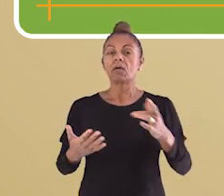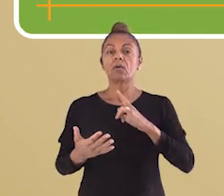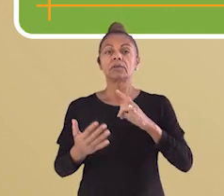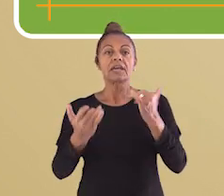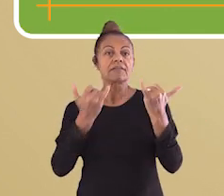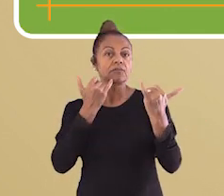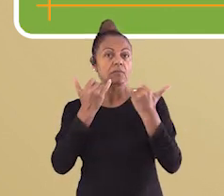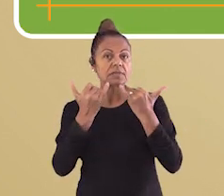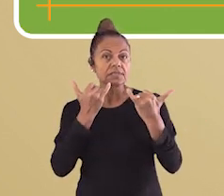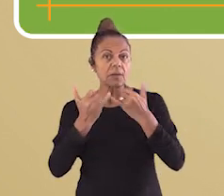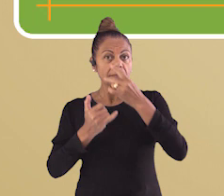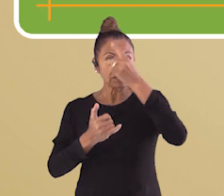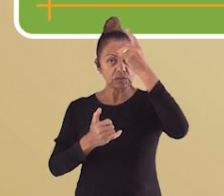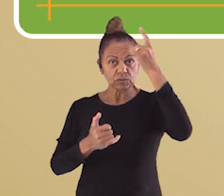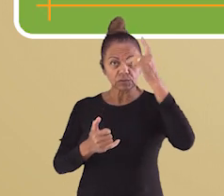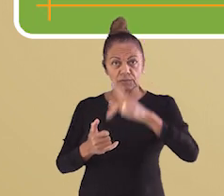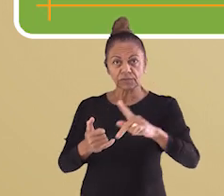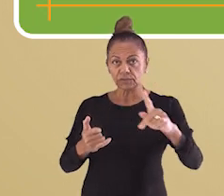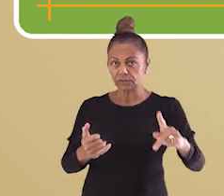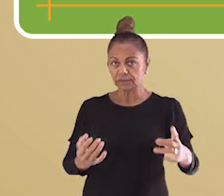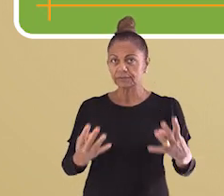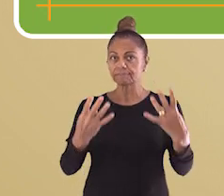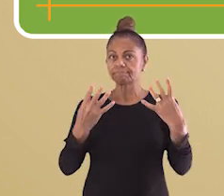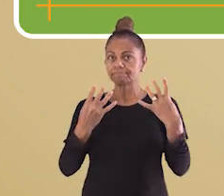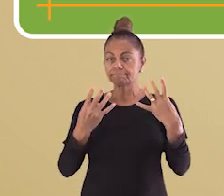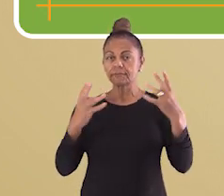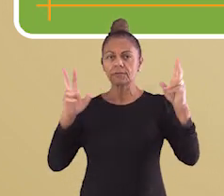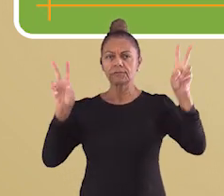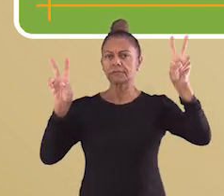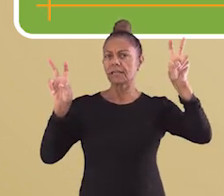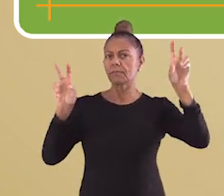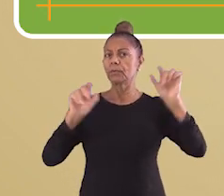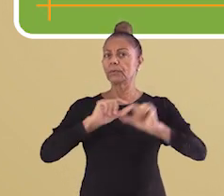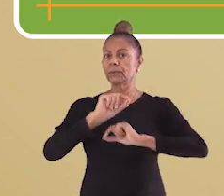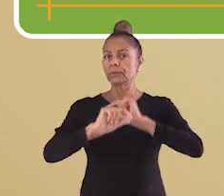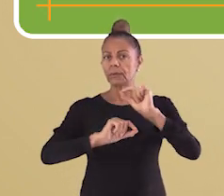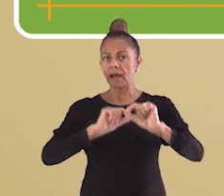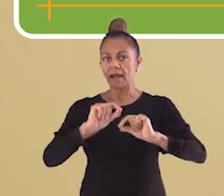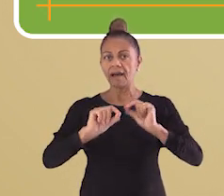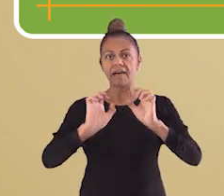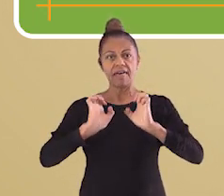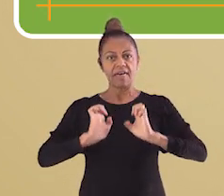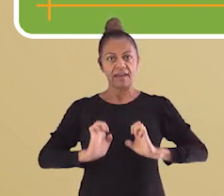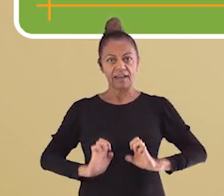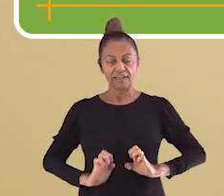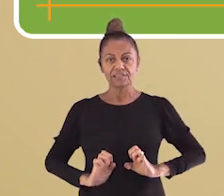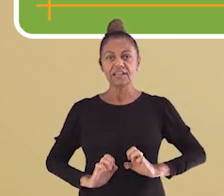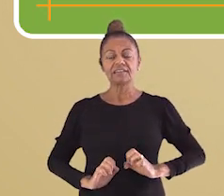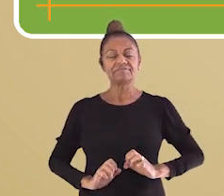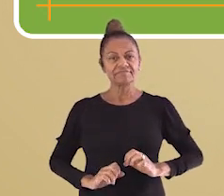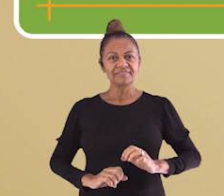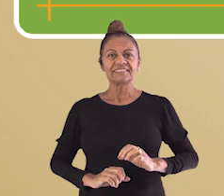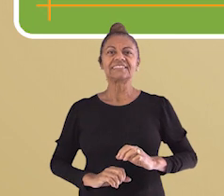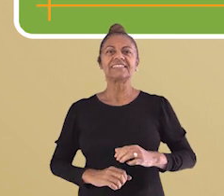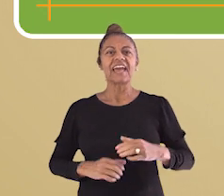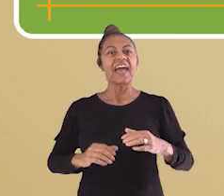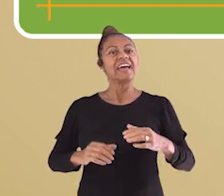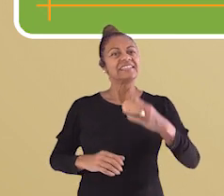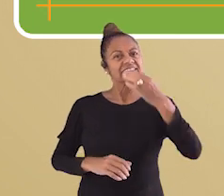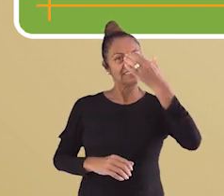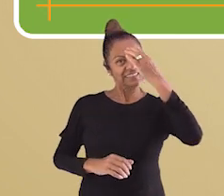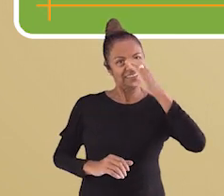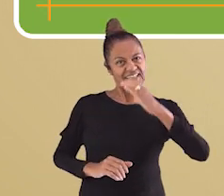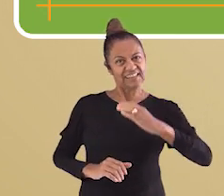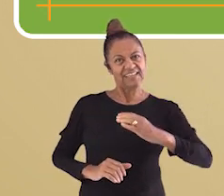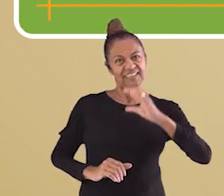são as seguintes. Nosso eixo temático é ética e cidadania. O objetivo de aprendizagem é saber